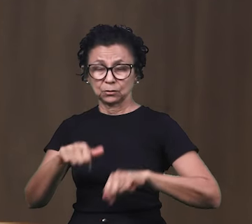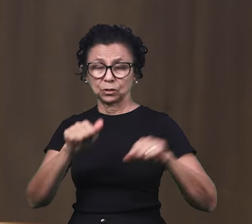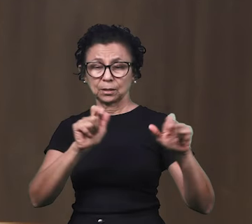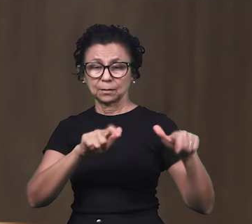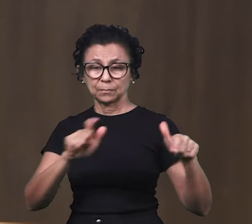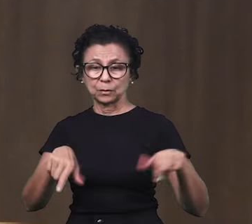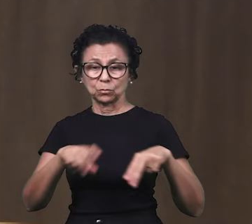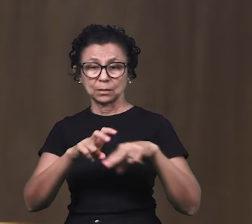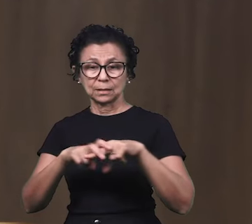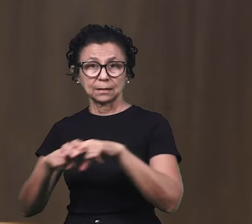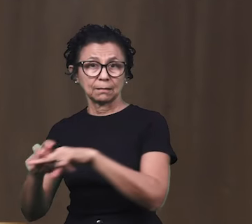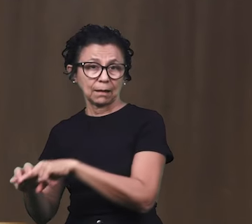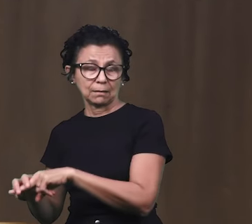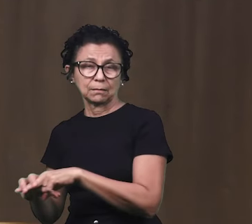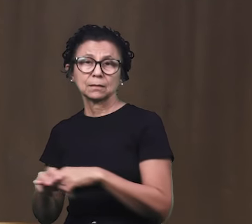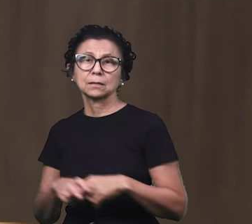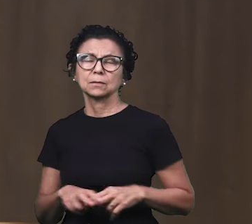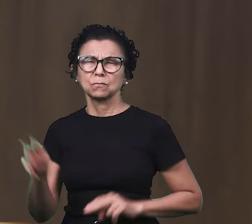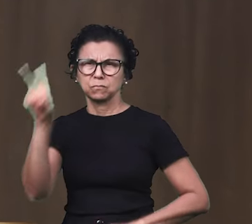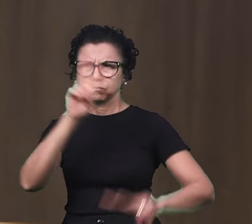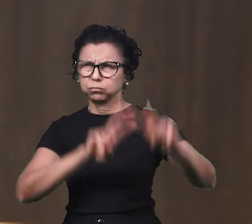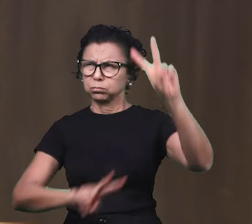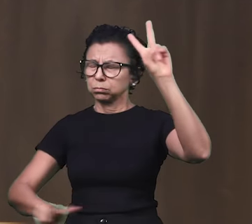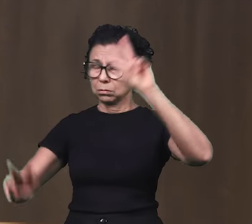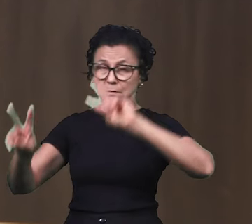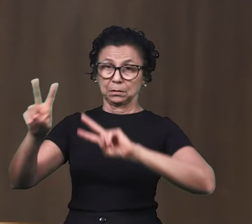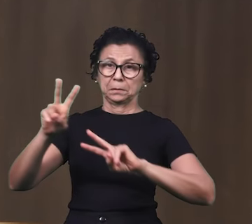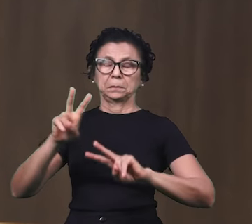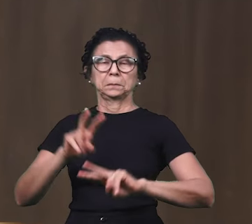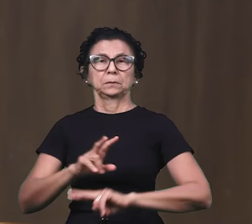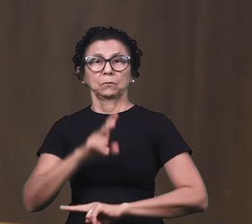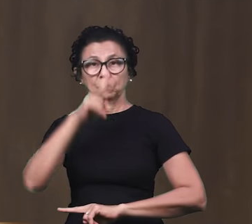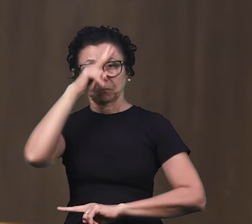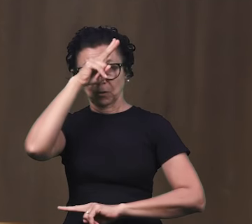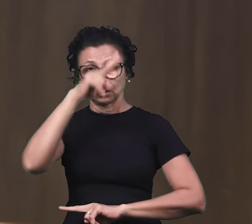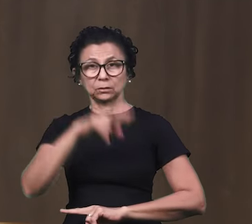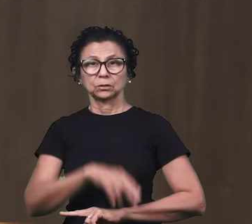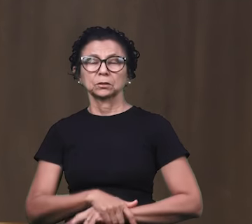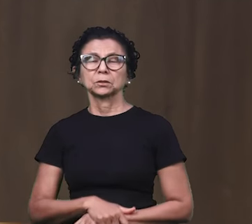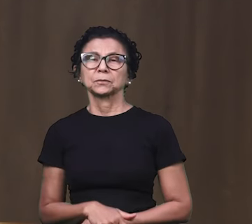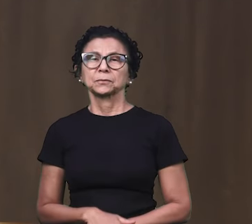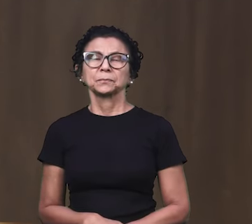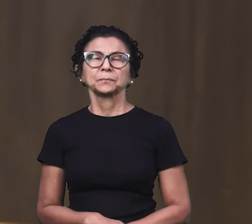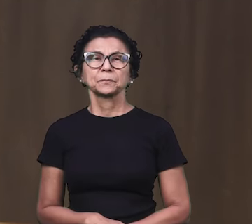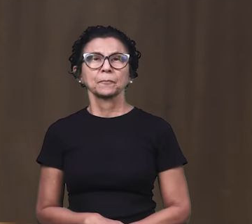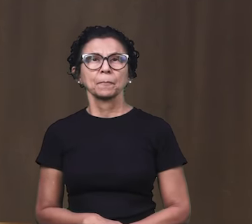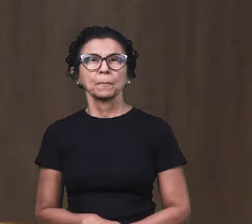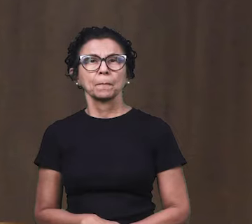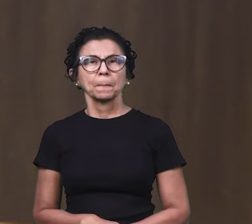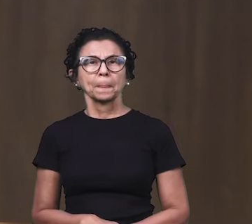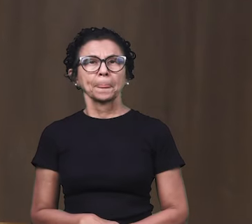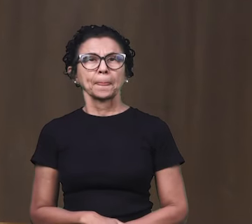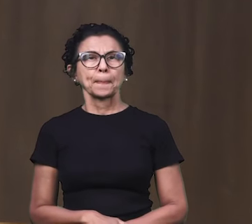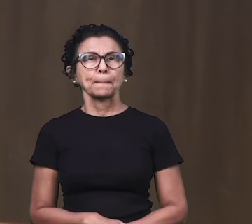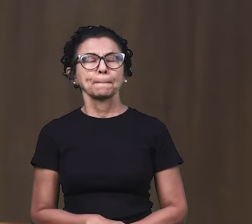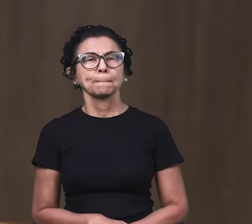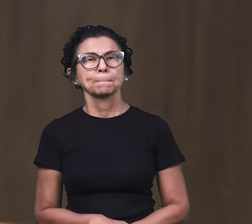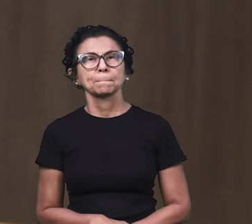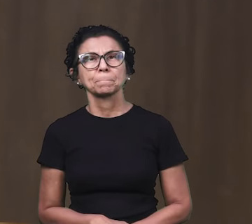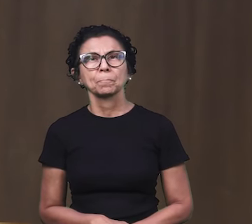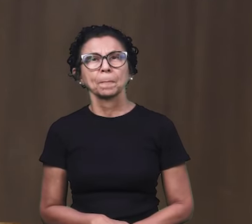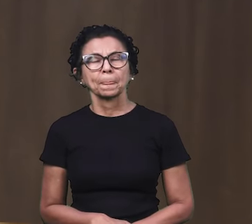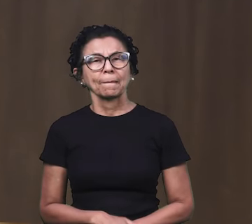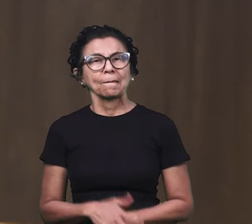só para falar um pouco mais e confirmar aquilo que o pastor Leonardo já disse,